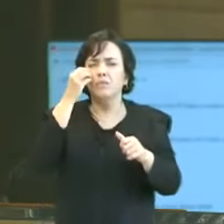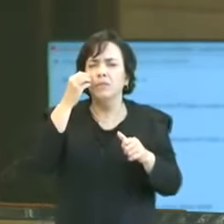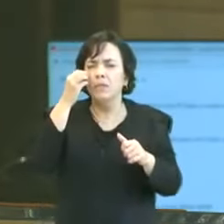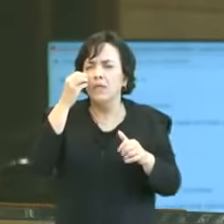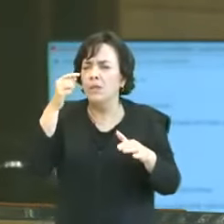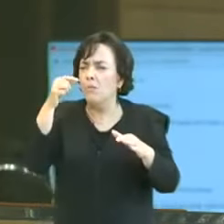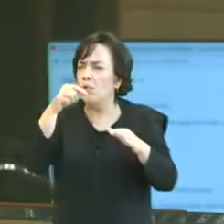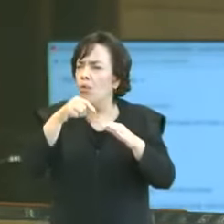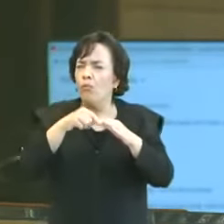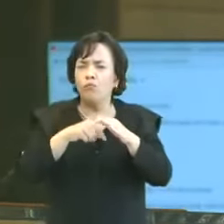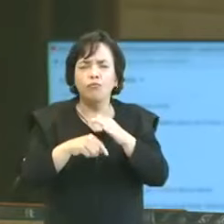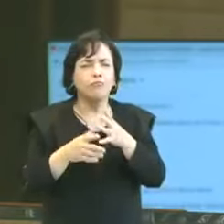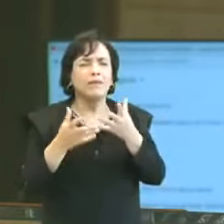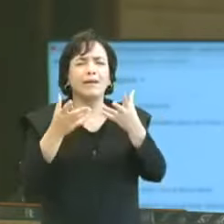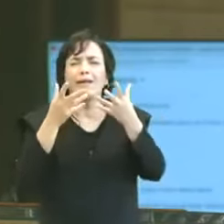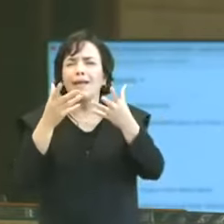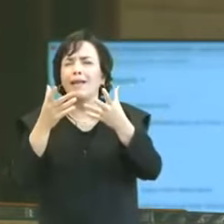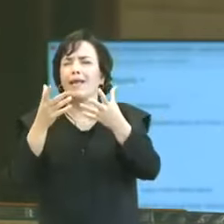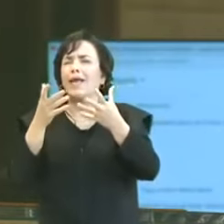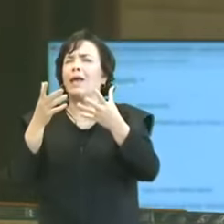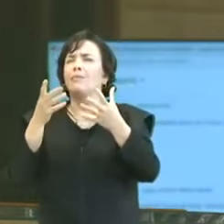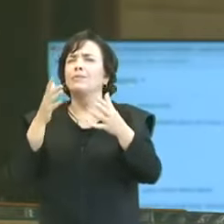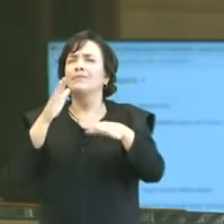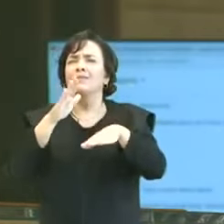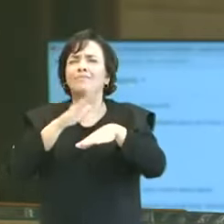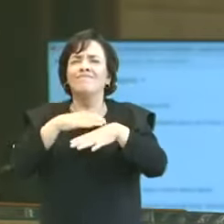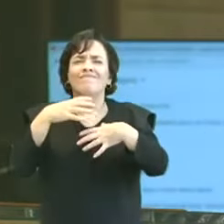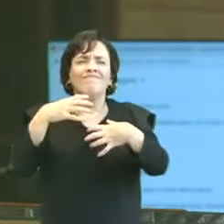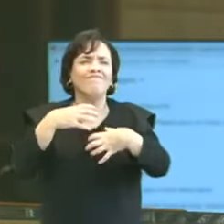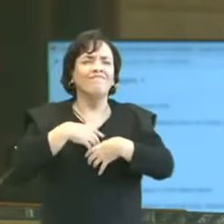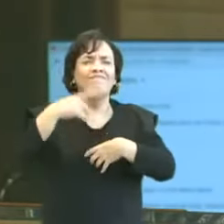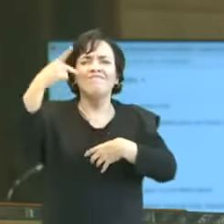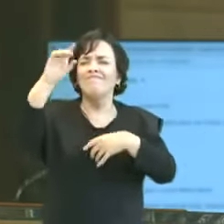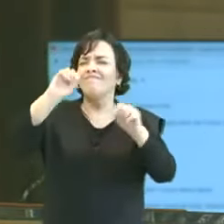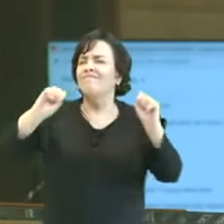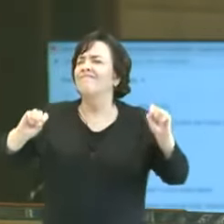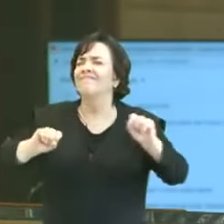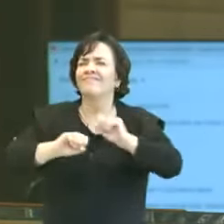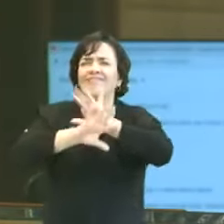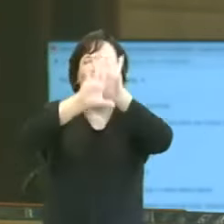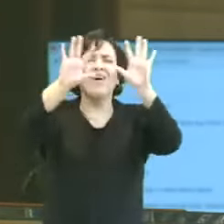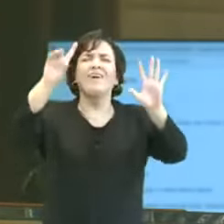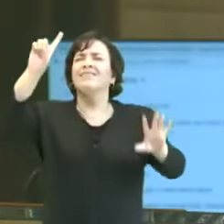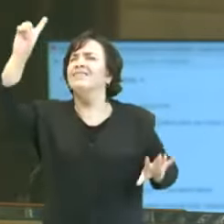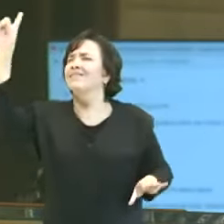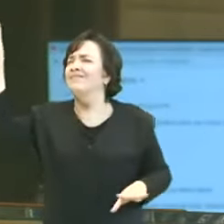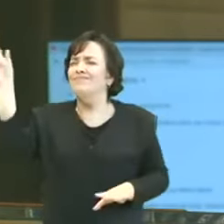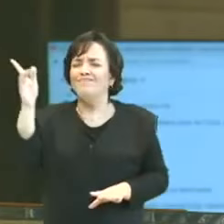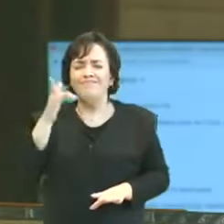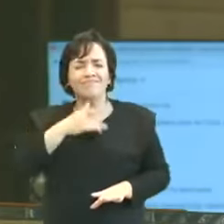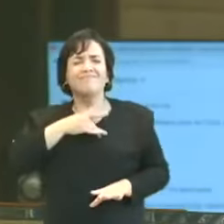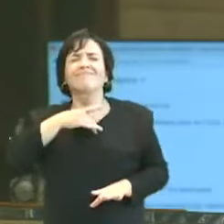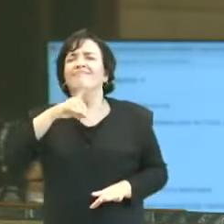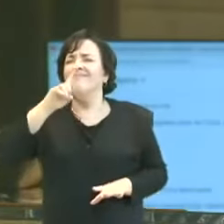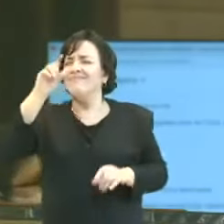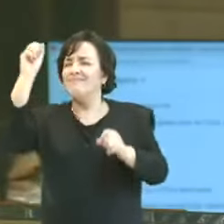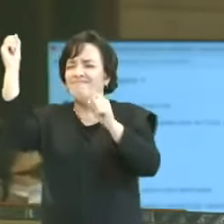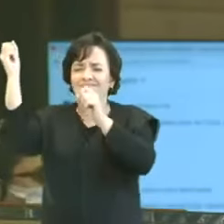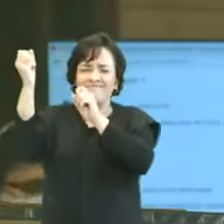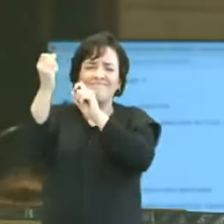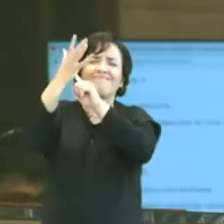presença hoje. Nos leva a este lugar onde a tua glória manifesta, onde o Senhor nos toca, onde o Senhor se